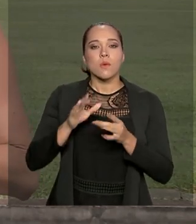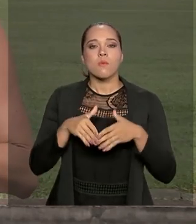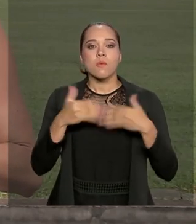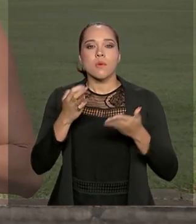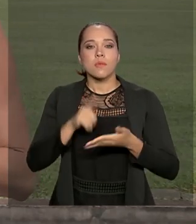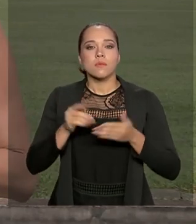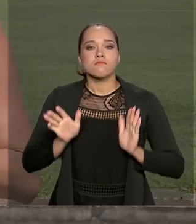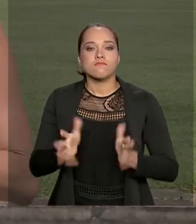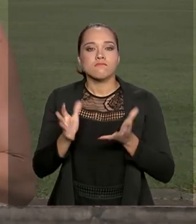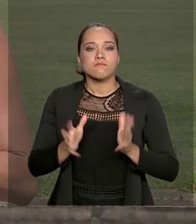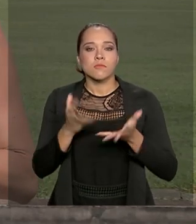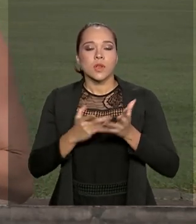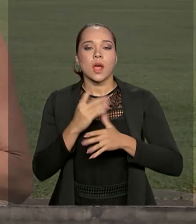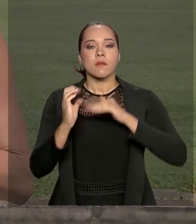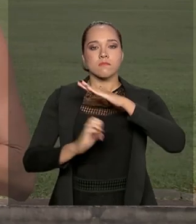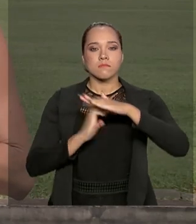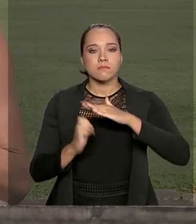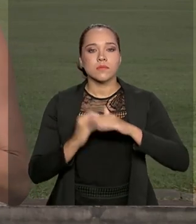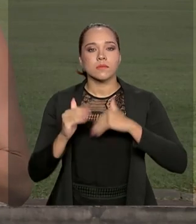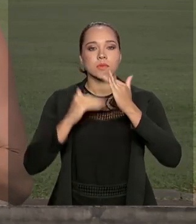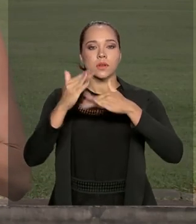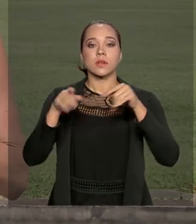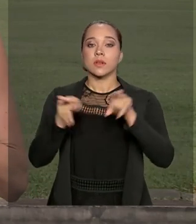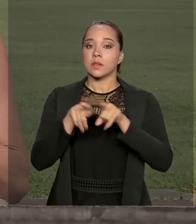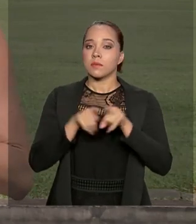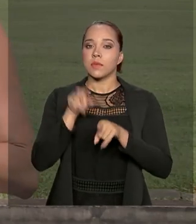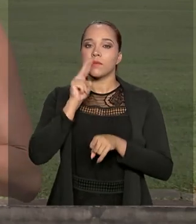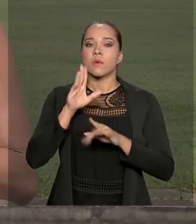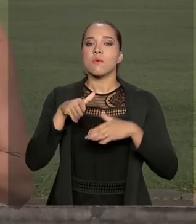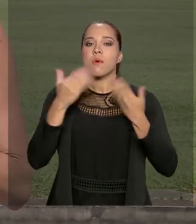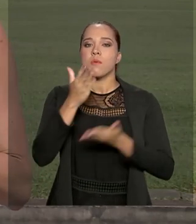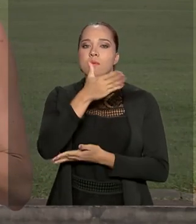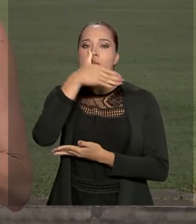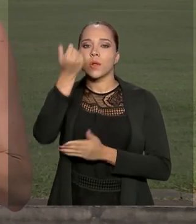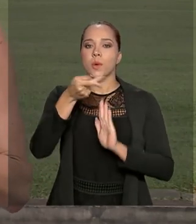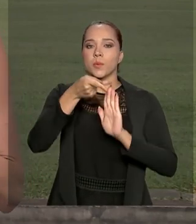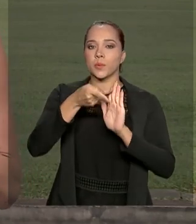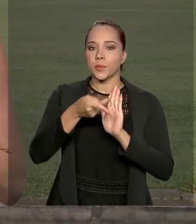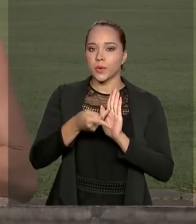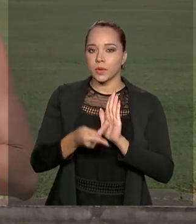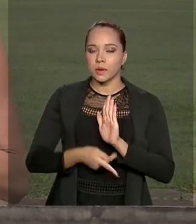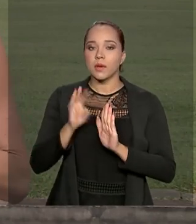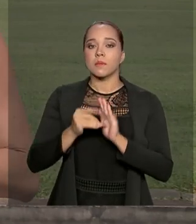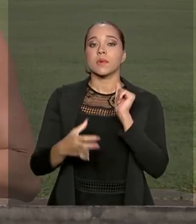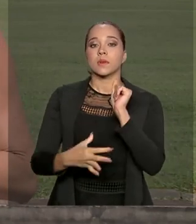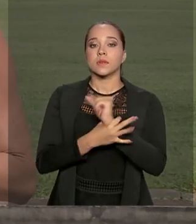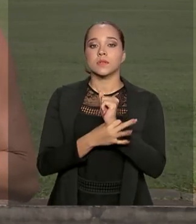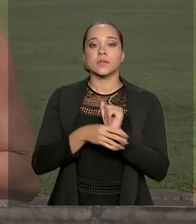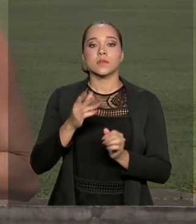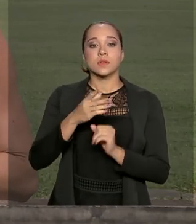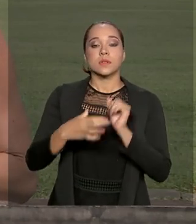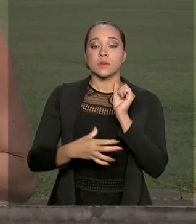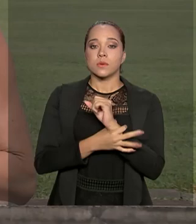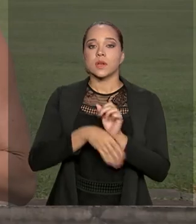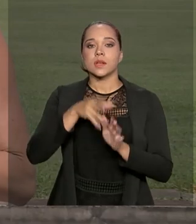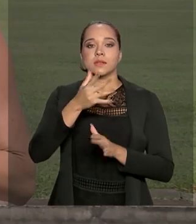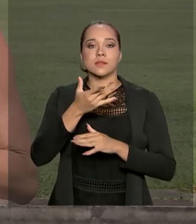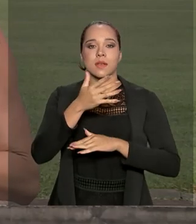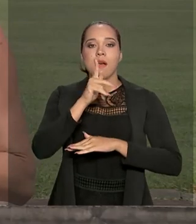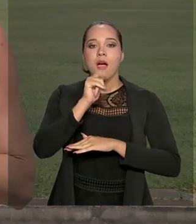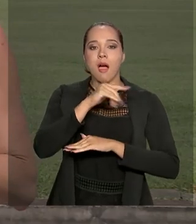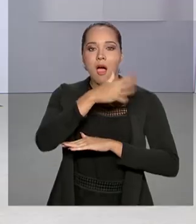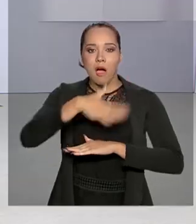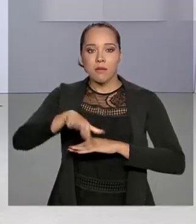estimular o empreendedorismo, além de intensificar os programas para garantir segurança hídrica no